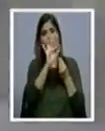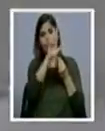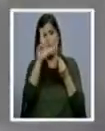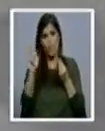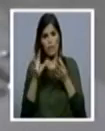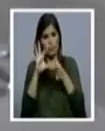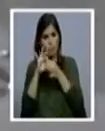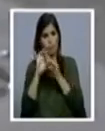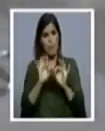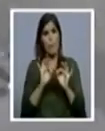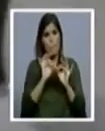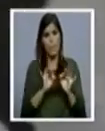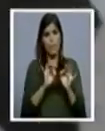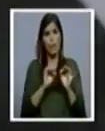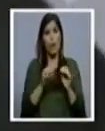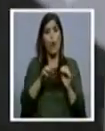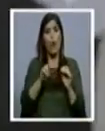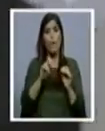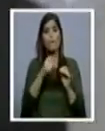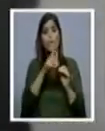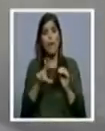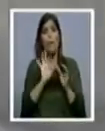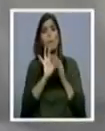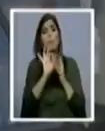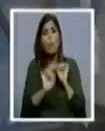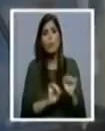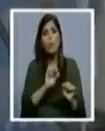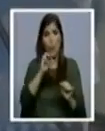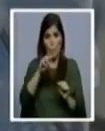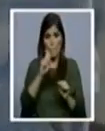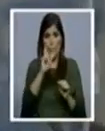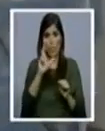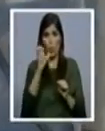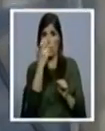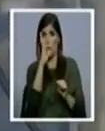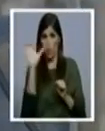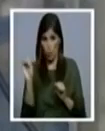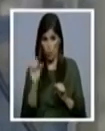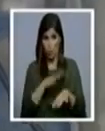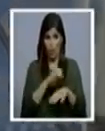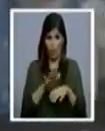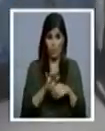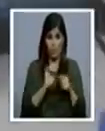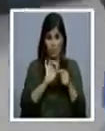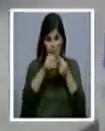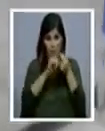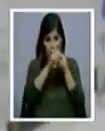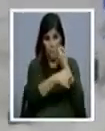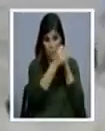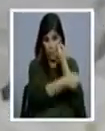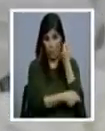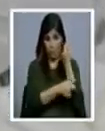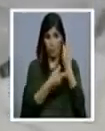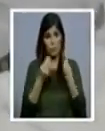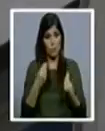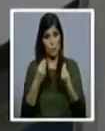têm elevada afinidade com um metal em específico, o mercúrio. E por isso as cascas são altamente